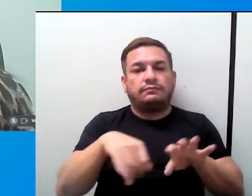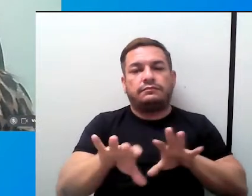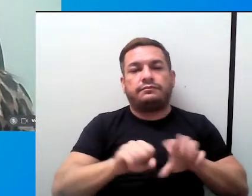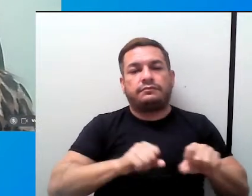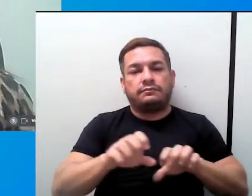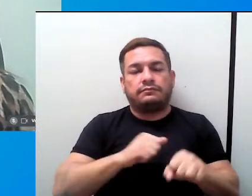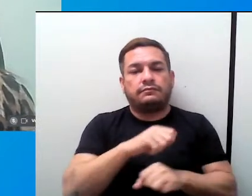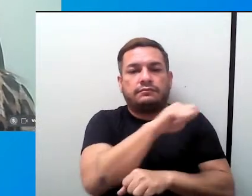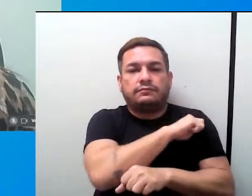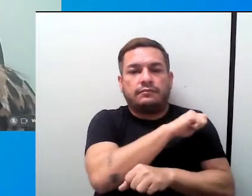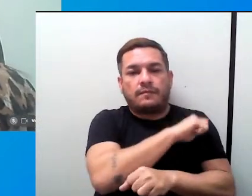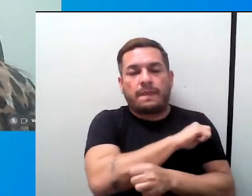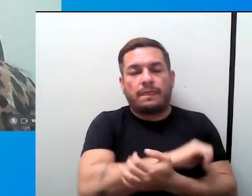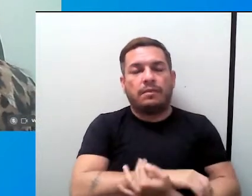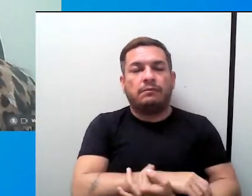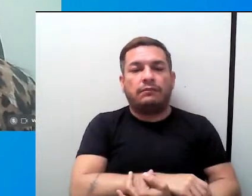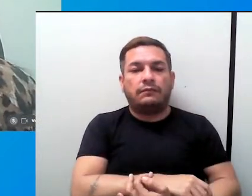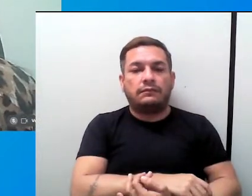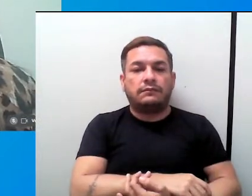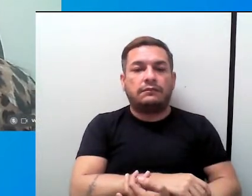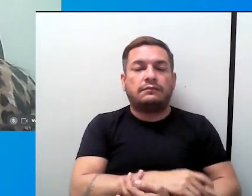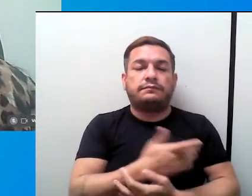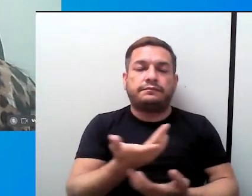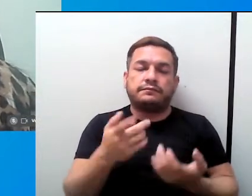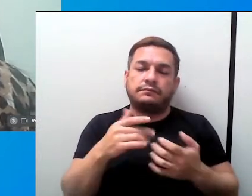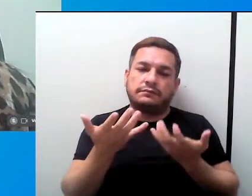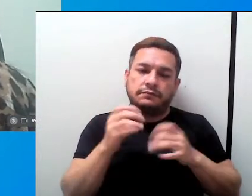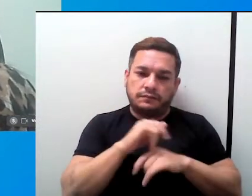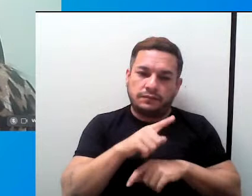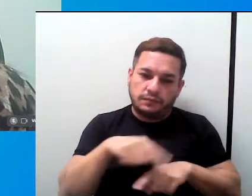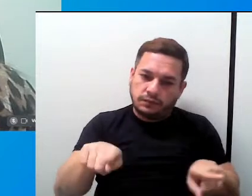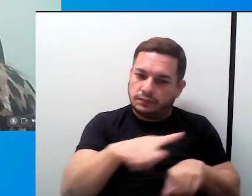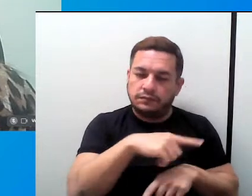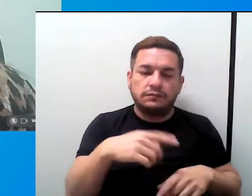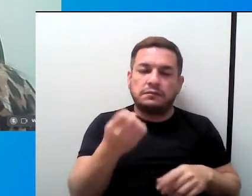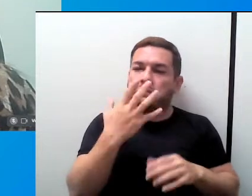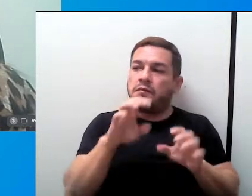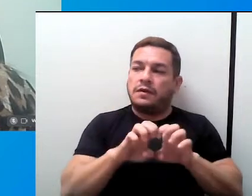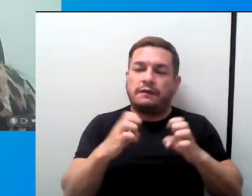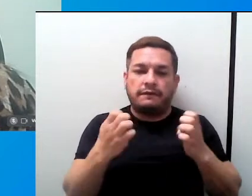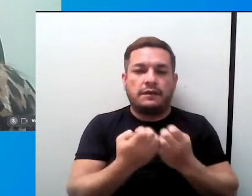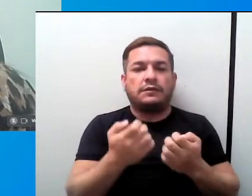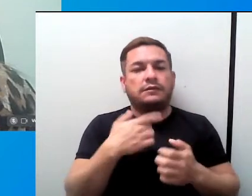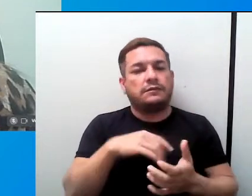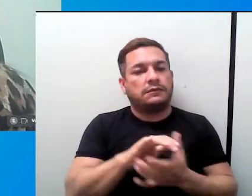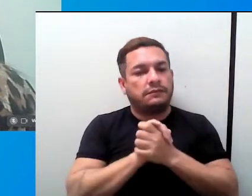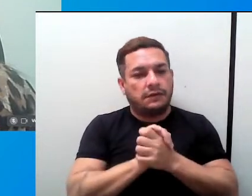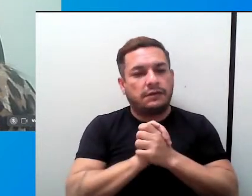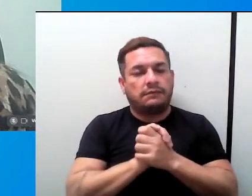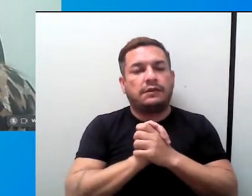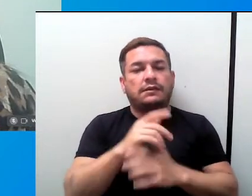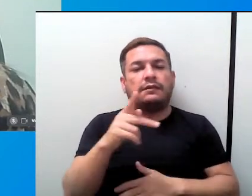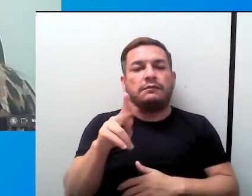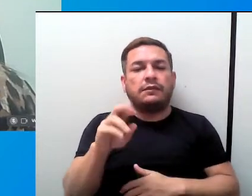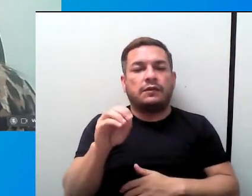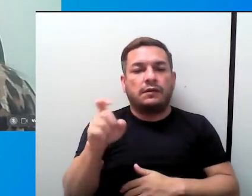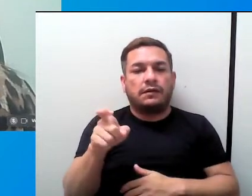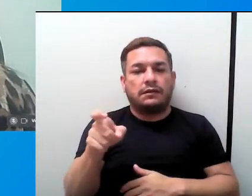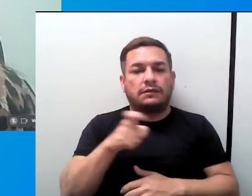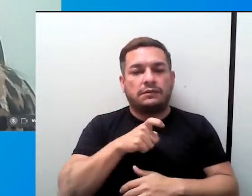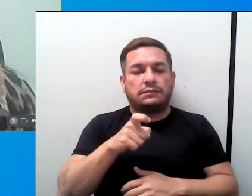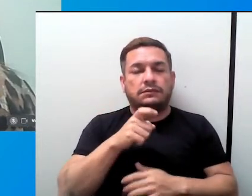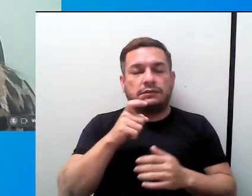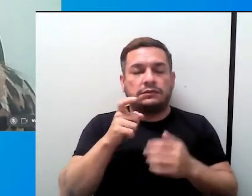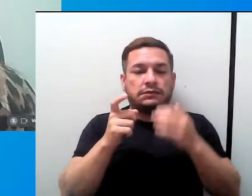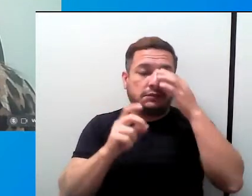nossos estudantes, né? Então, desejo a todos um excelente evento. Mais uma vez, parabéns à PROEX, na